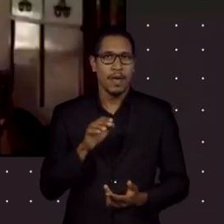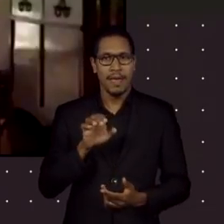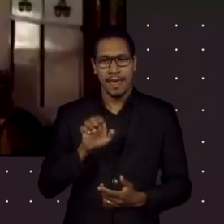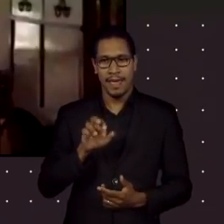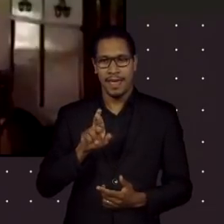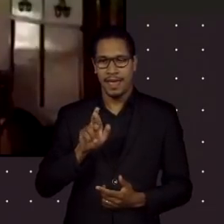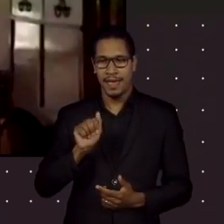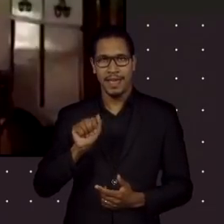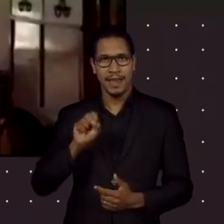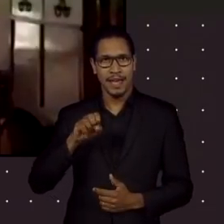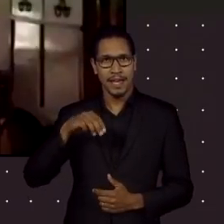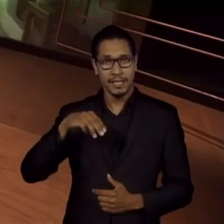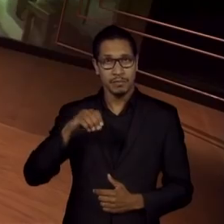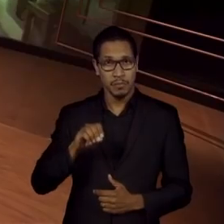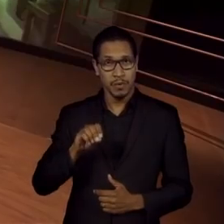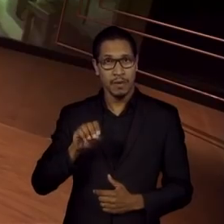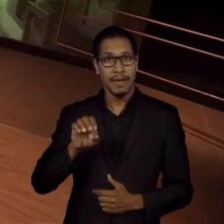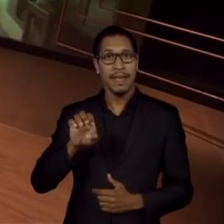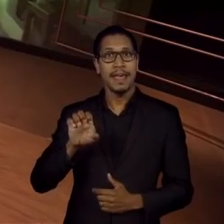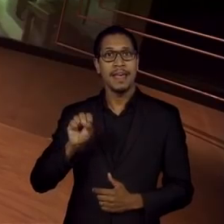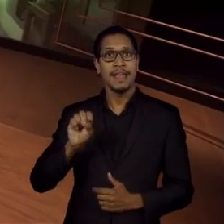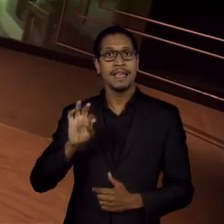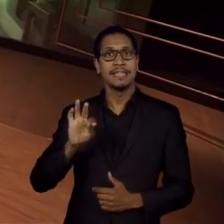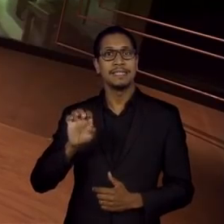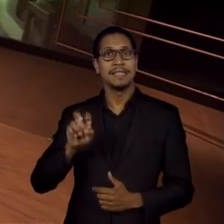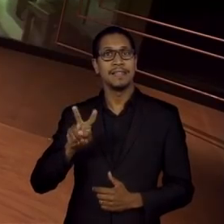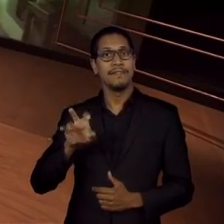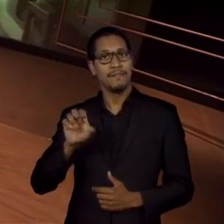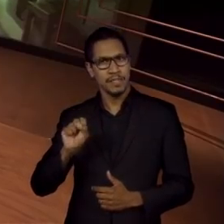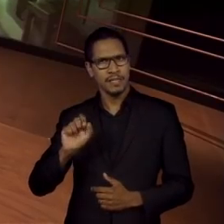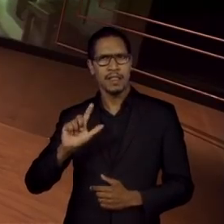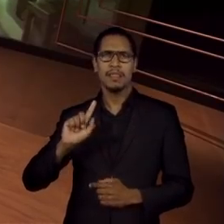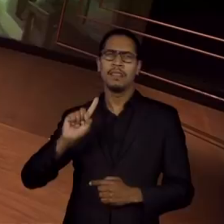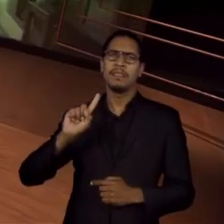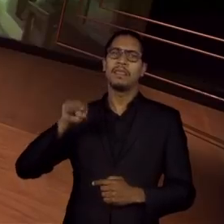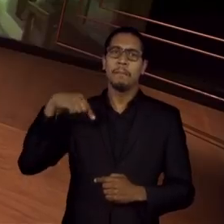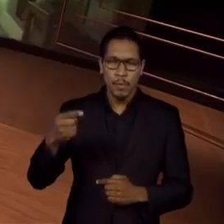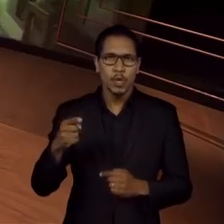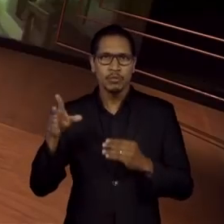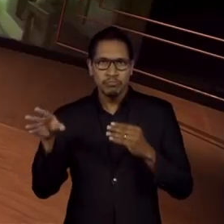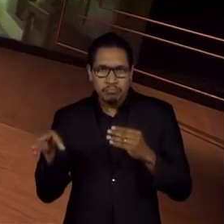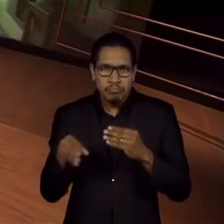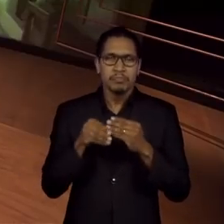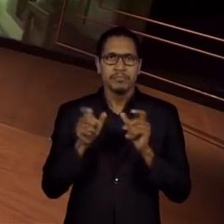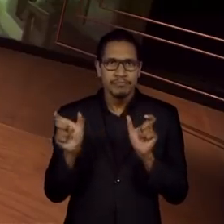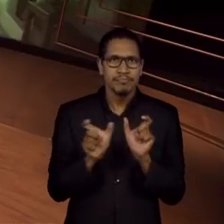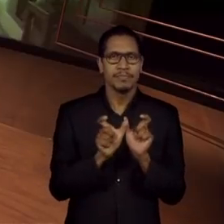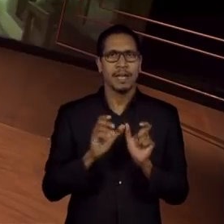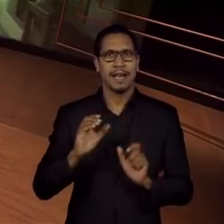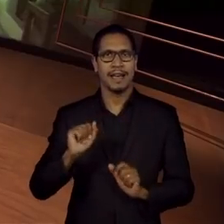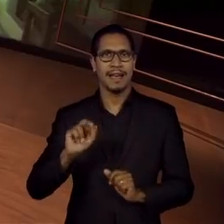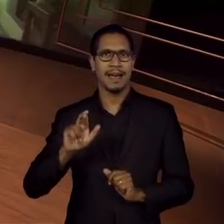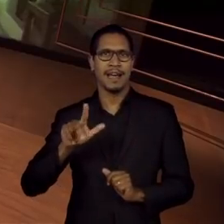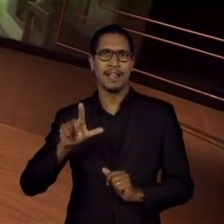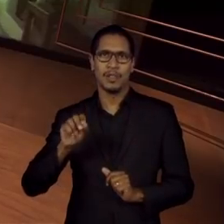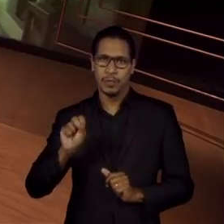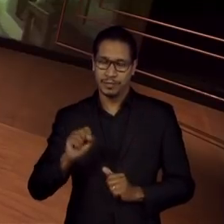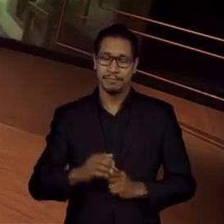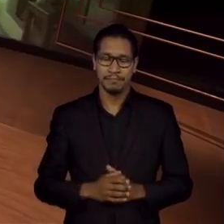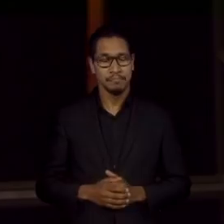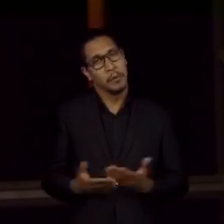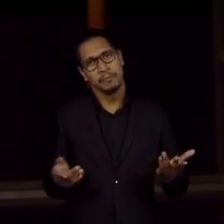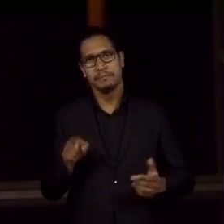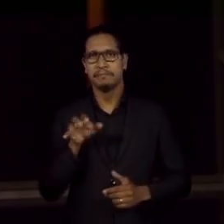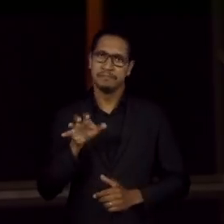Esteves. Vai acrescentar Carlos depois, né? E a partir daí conheci o Erasmo. Assim que eu conheci o Erasmo,